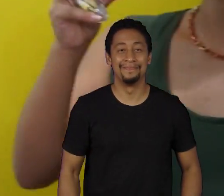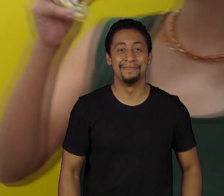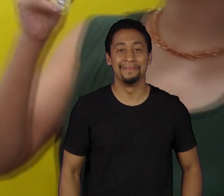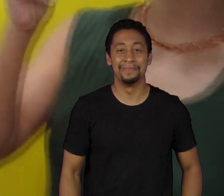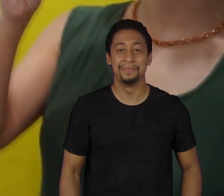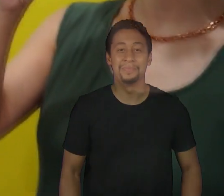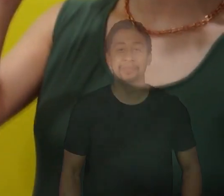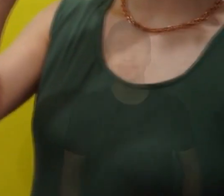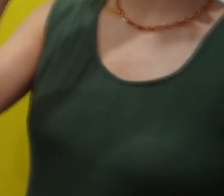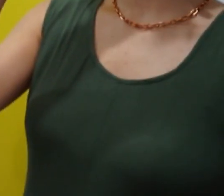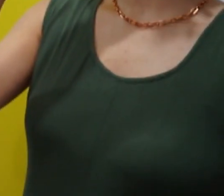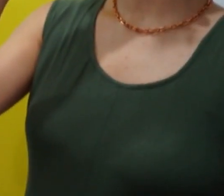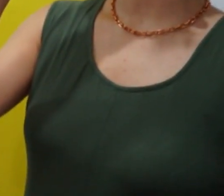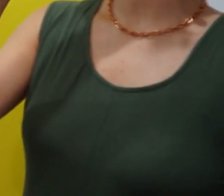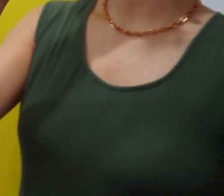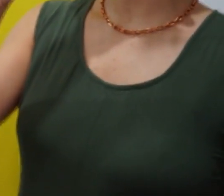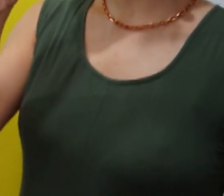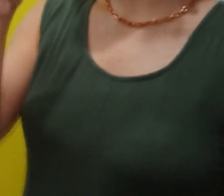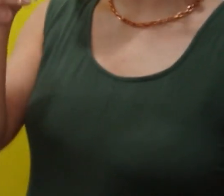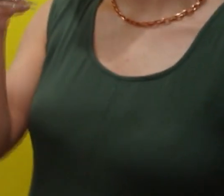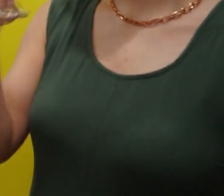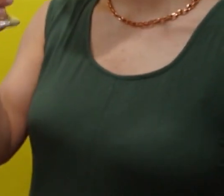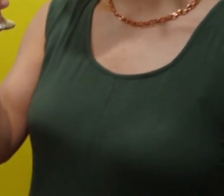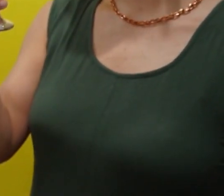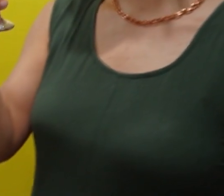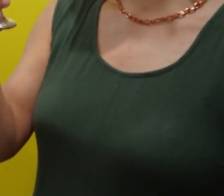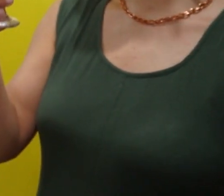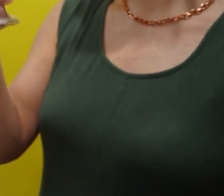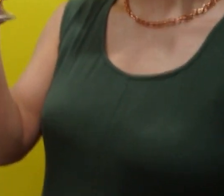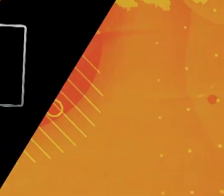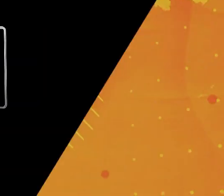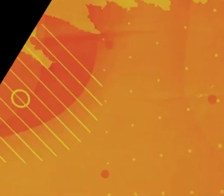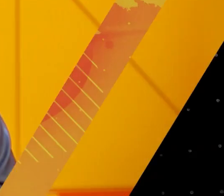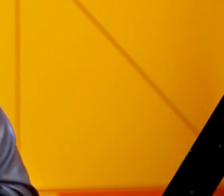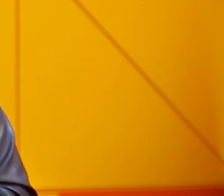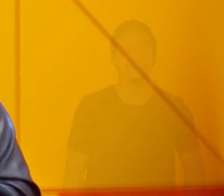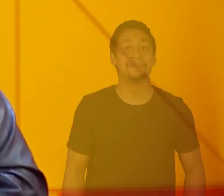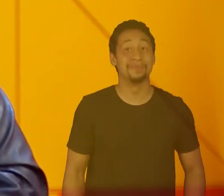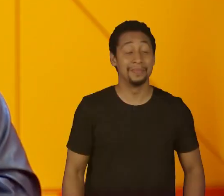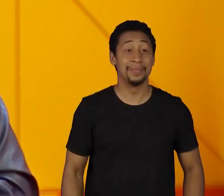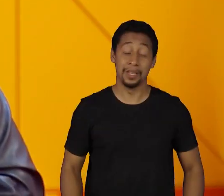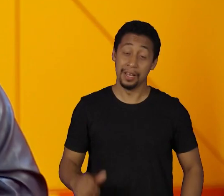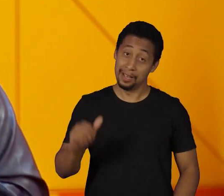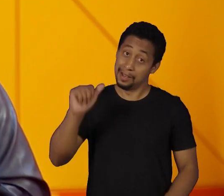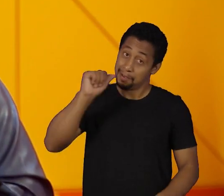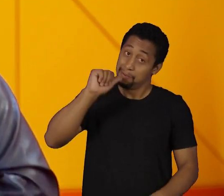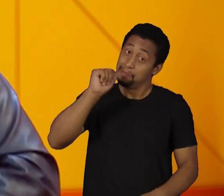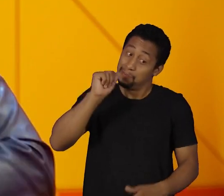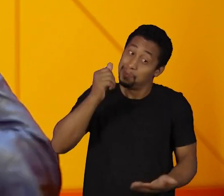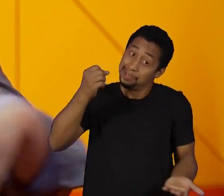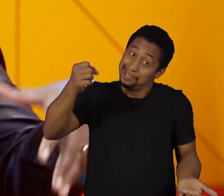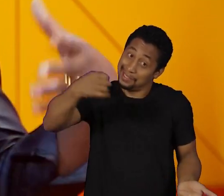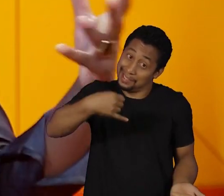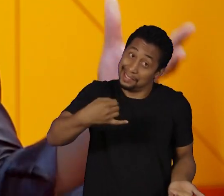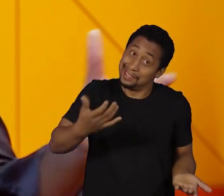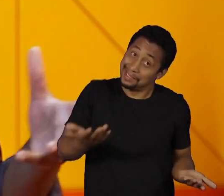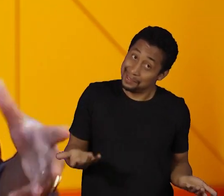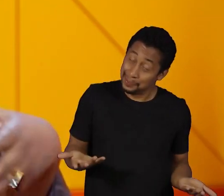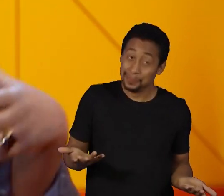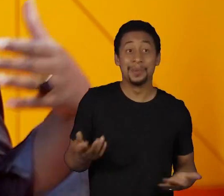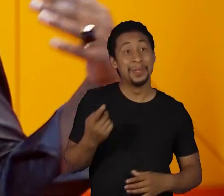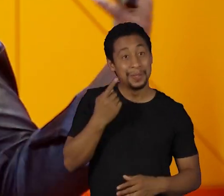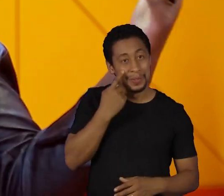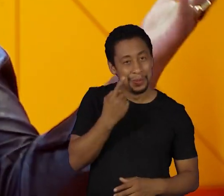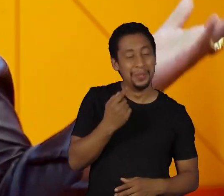Tem gente que não bebe, está morrendo, eu bebo sim. Eu bebo sim. Olha só, enquanto estava